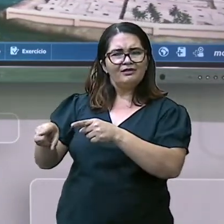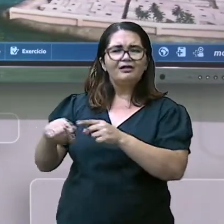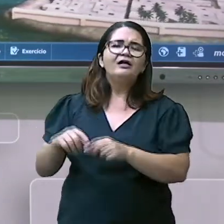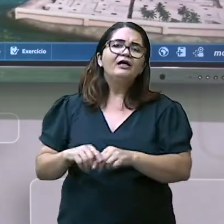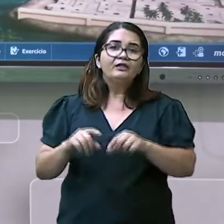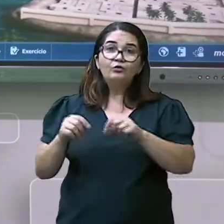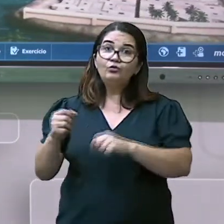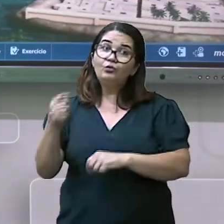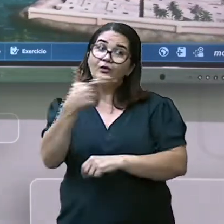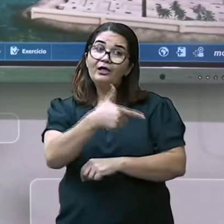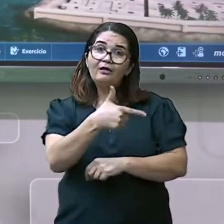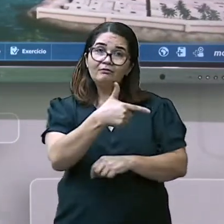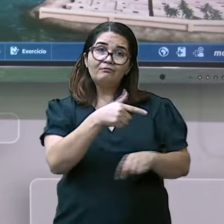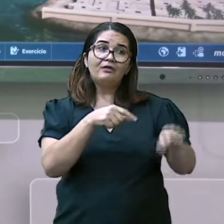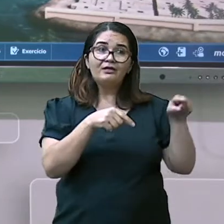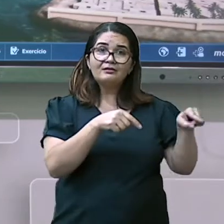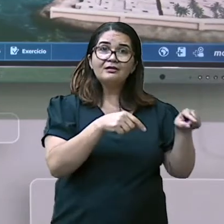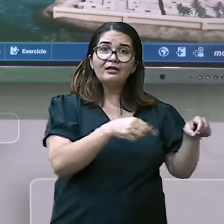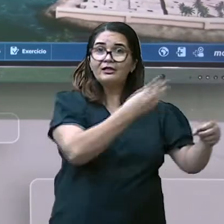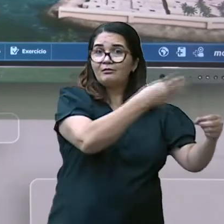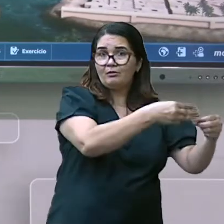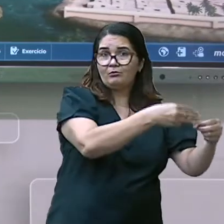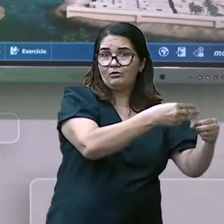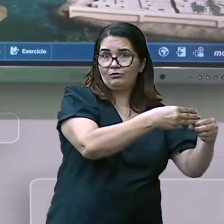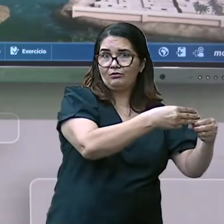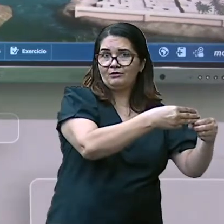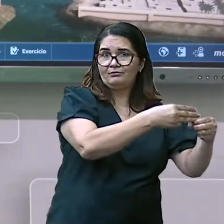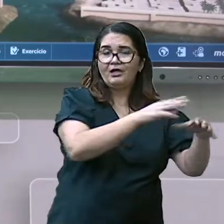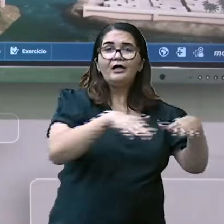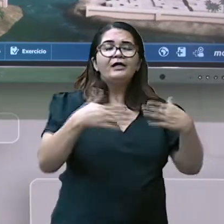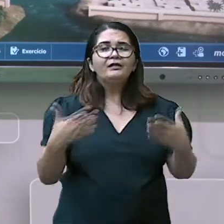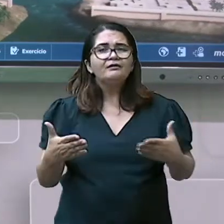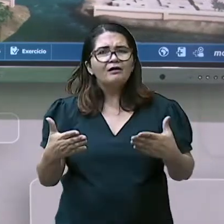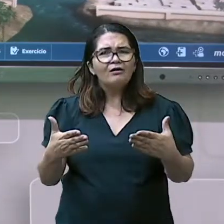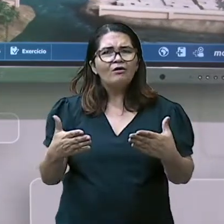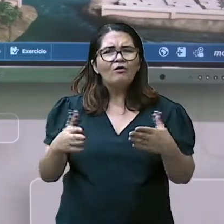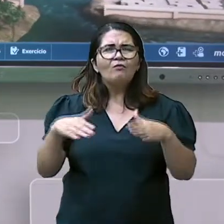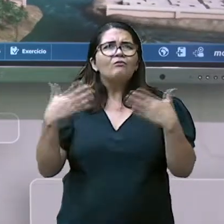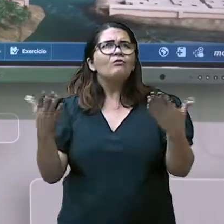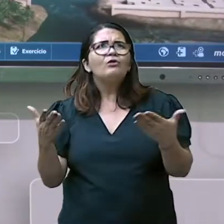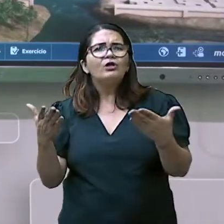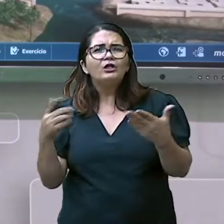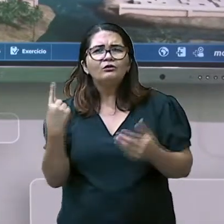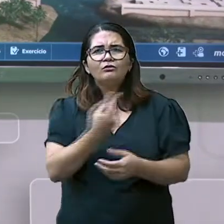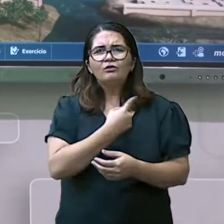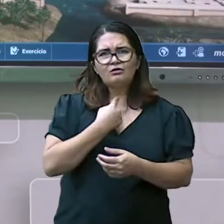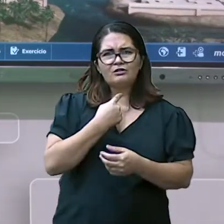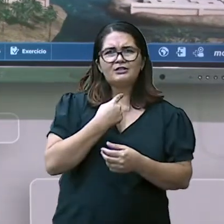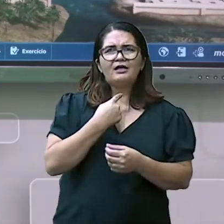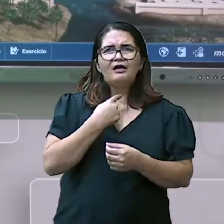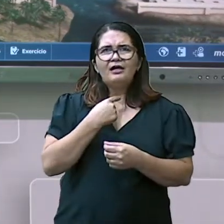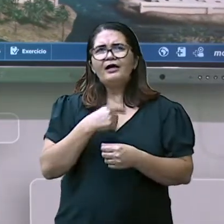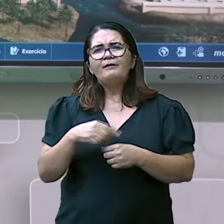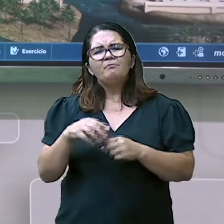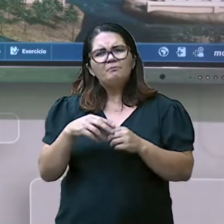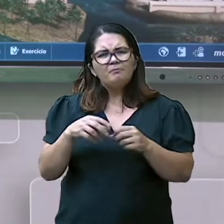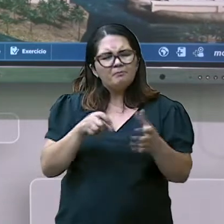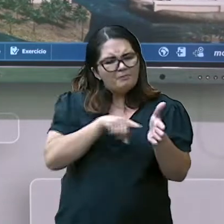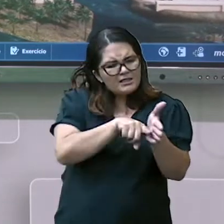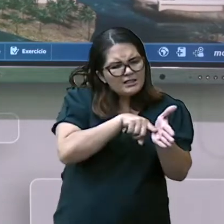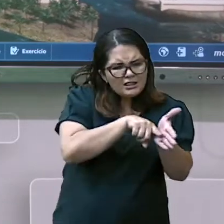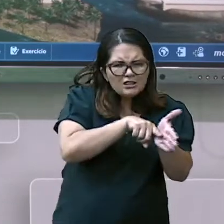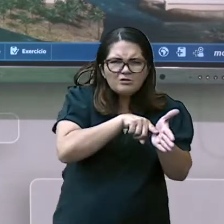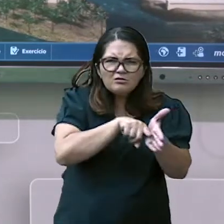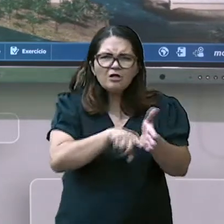importante quando nós olhamos, quando nós queremos conhecer uma cidade,